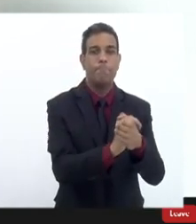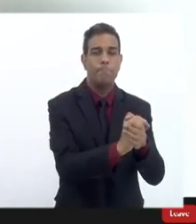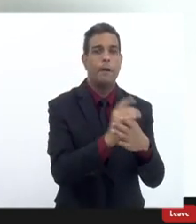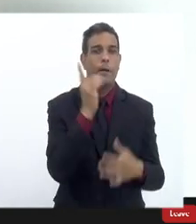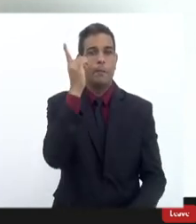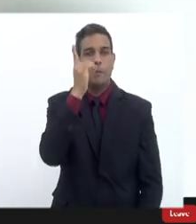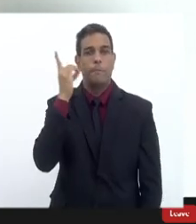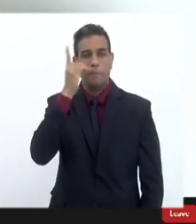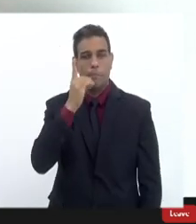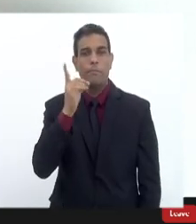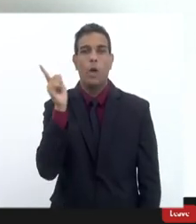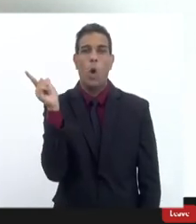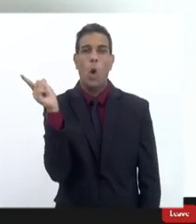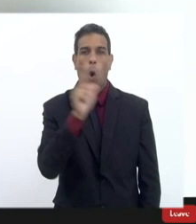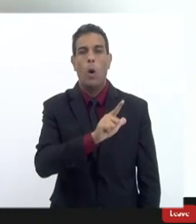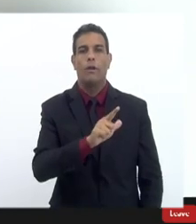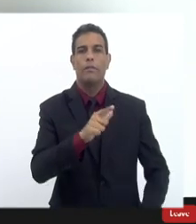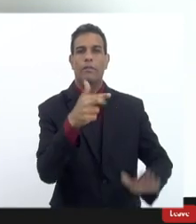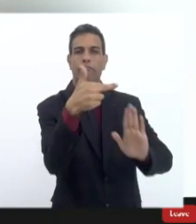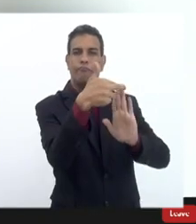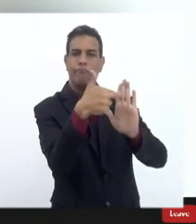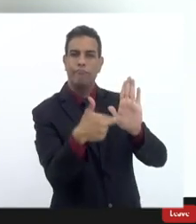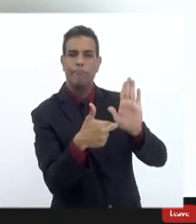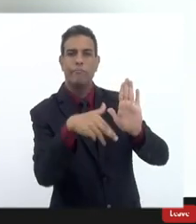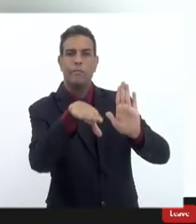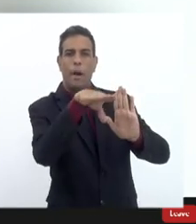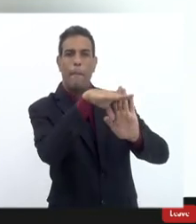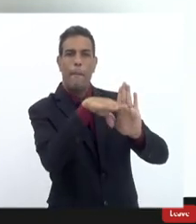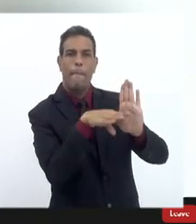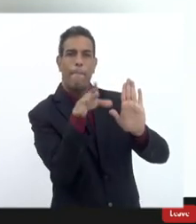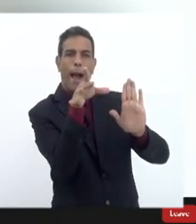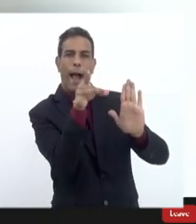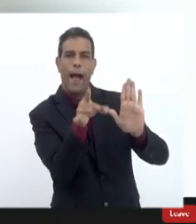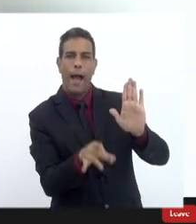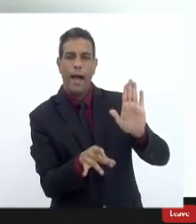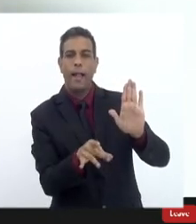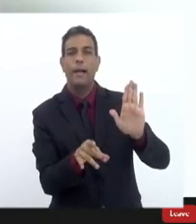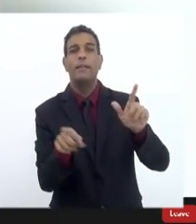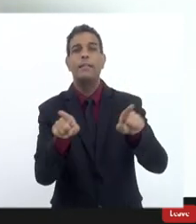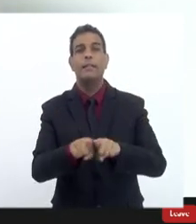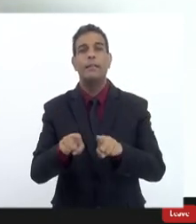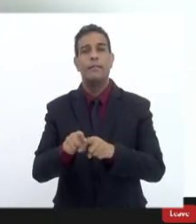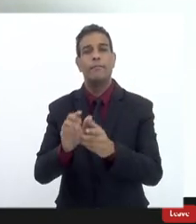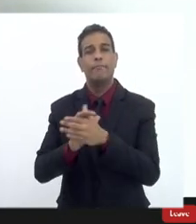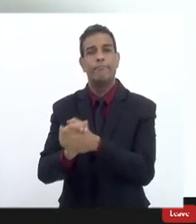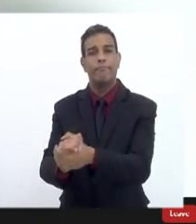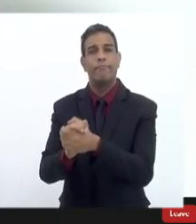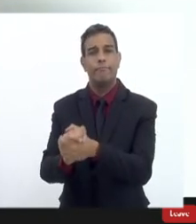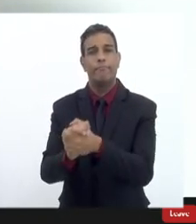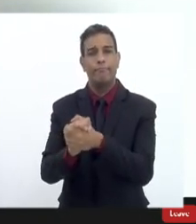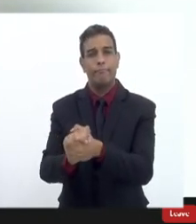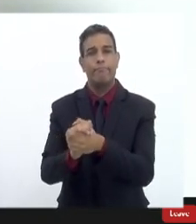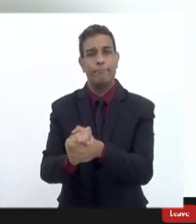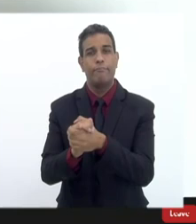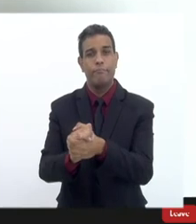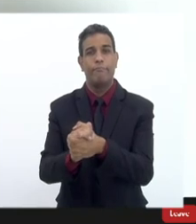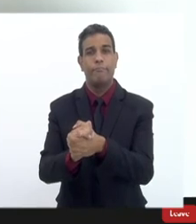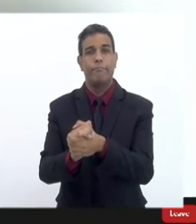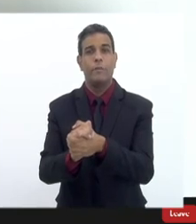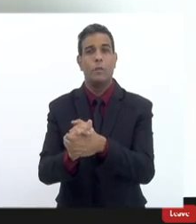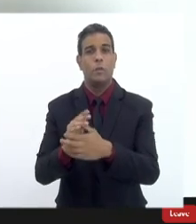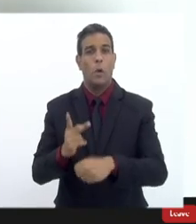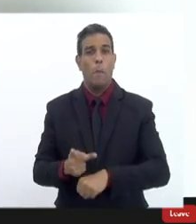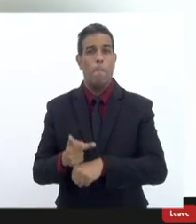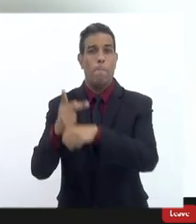do relatório, bastante minucioso. A segunda promotoria de educação da capital é a promotoria que